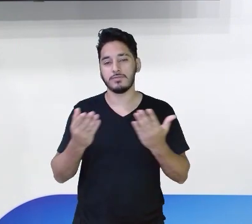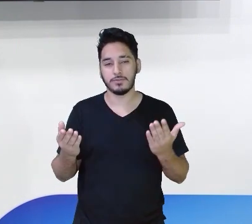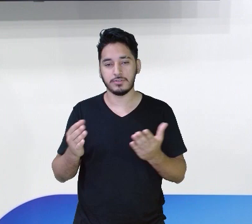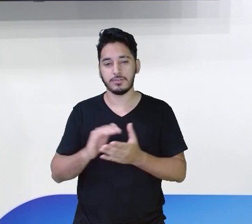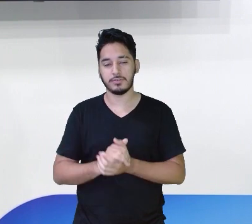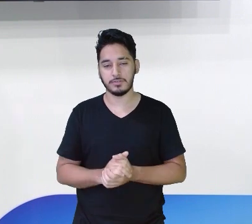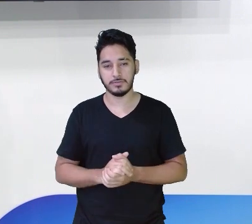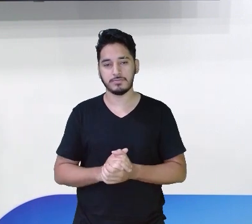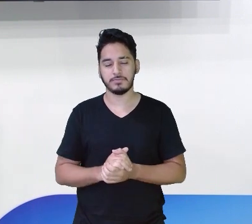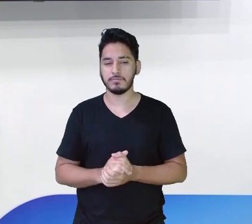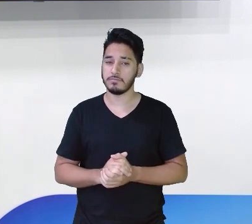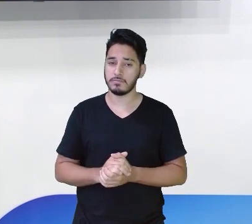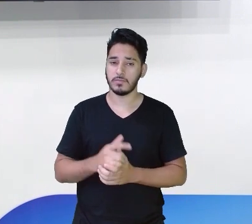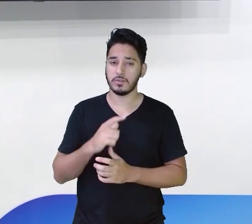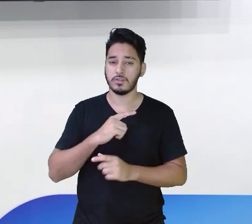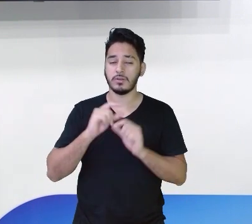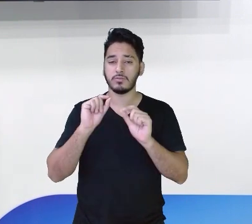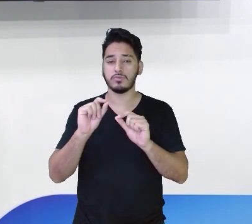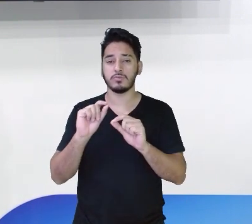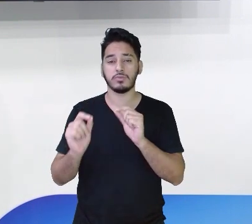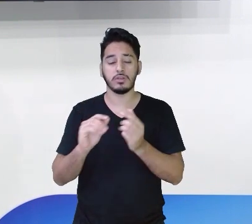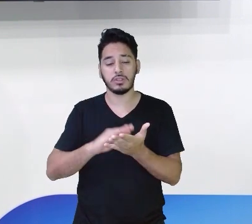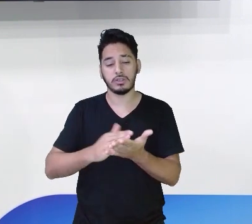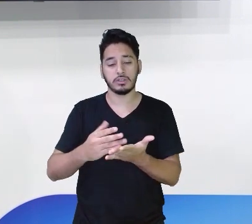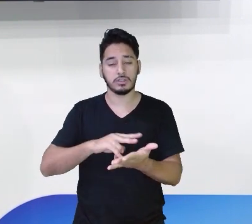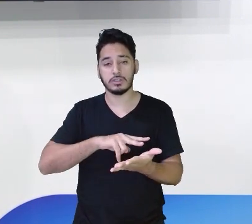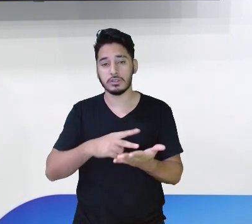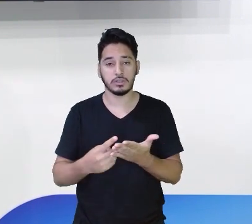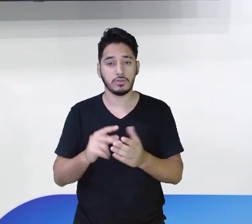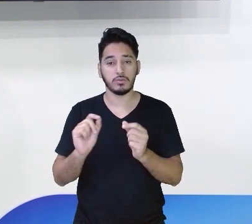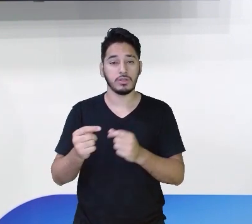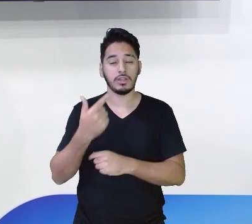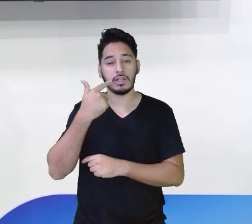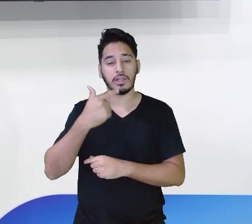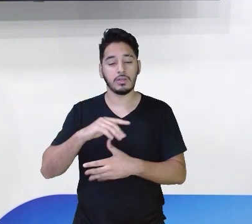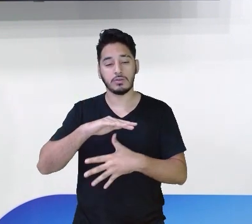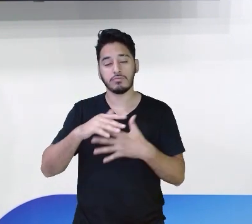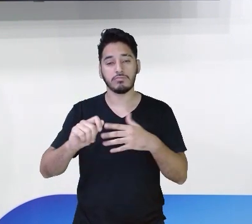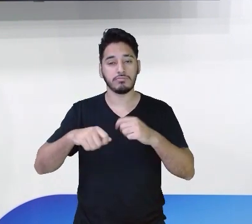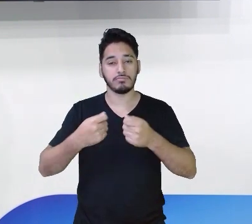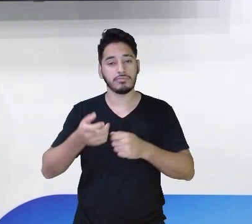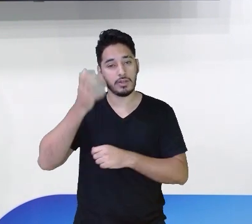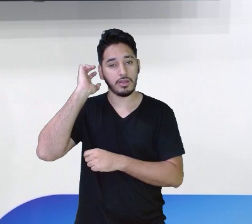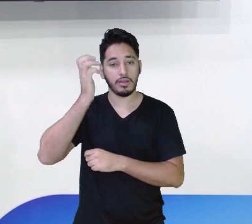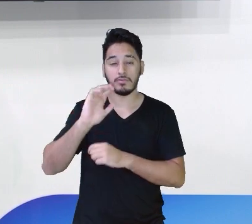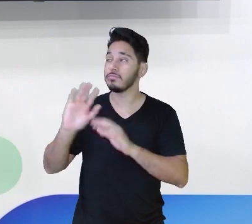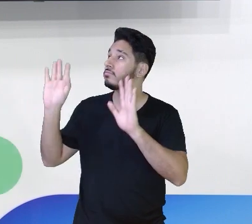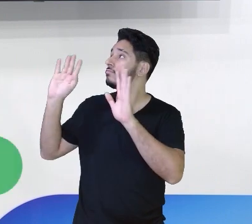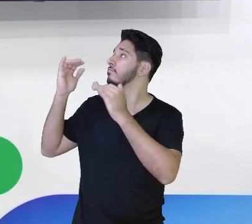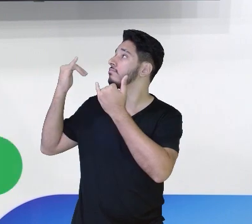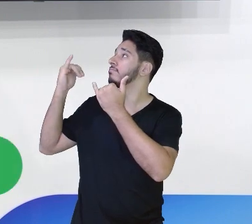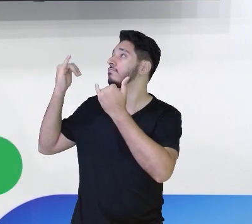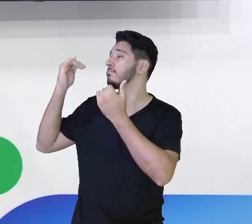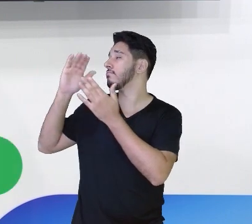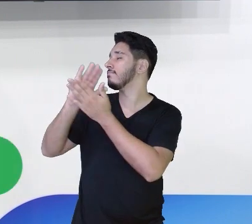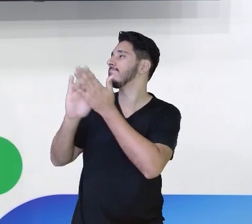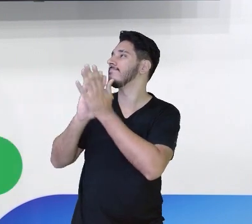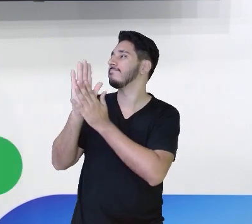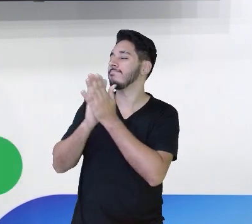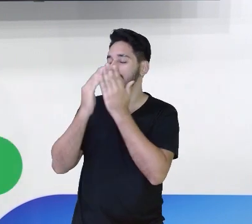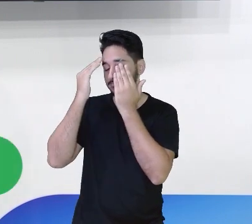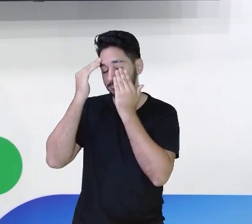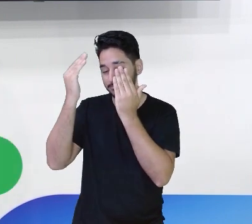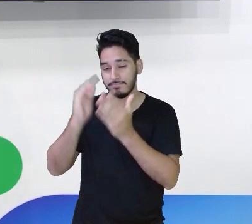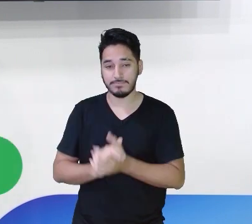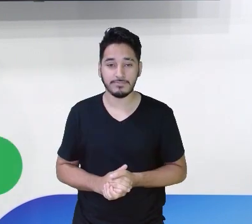vocês, tá? Aqui nós também temos na tradução da linguagem de sinais o nosso amigo Everton. Everton, muito obrigada, seja